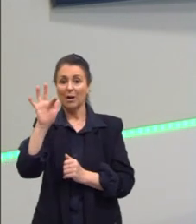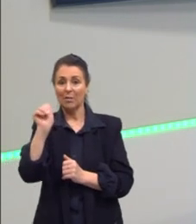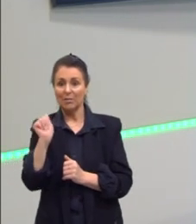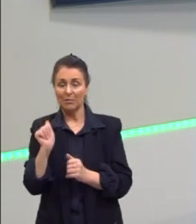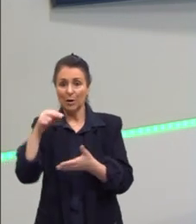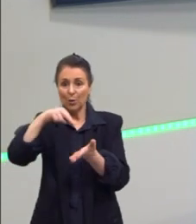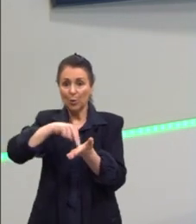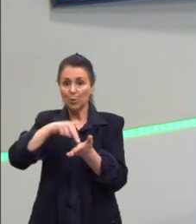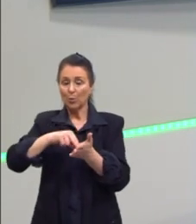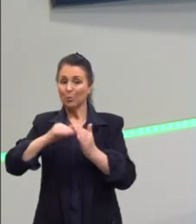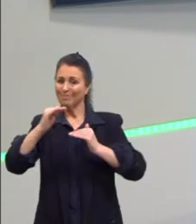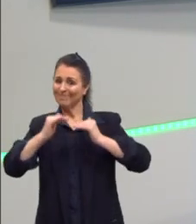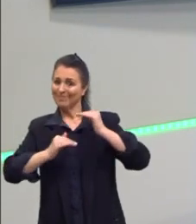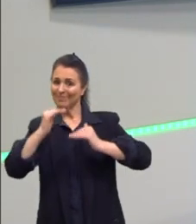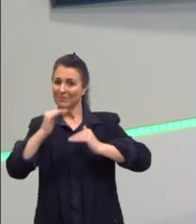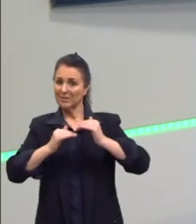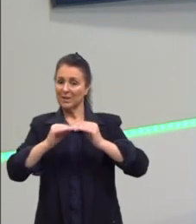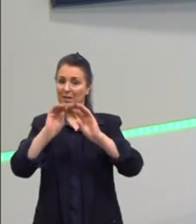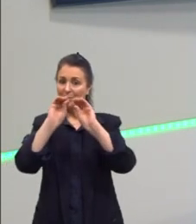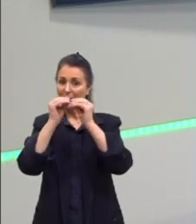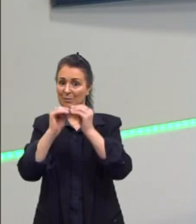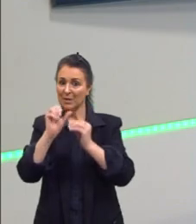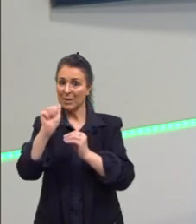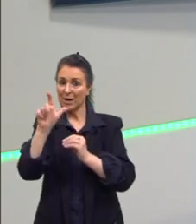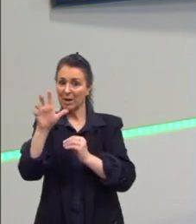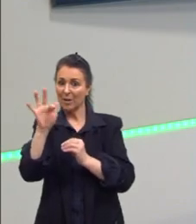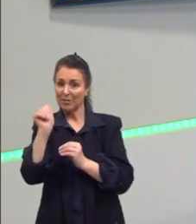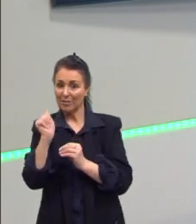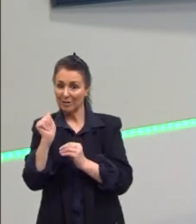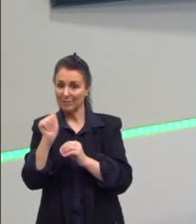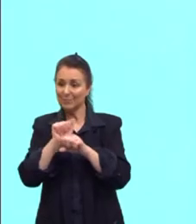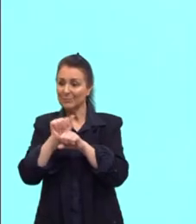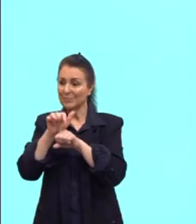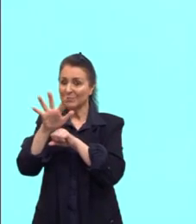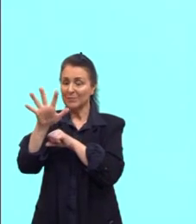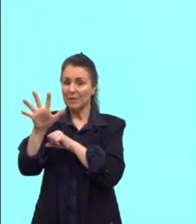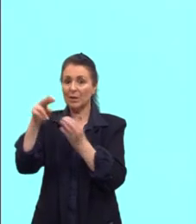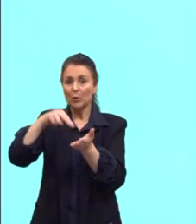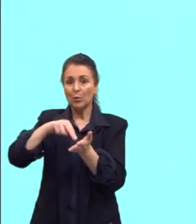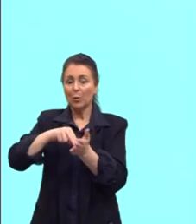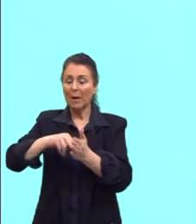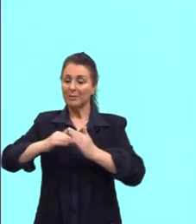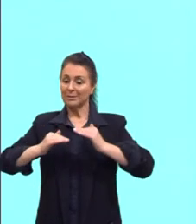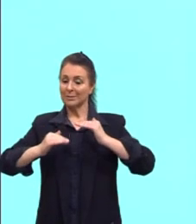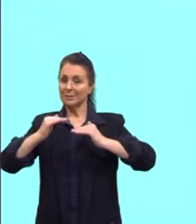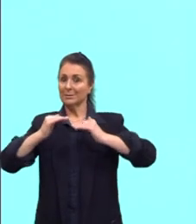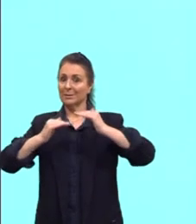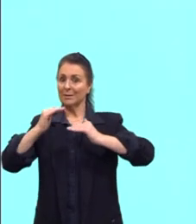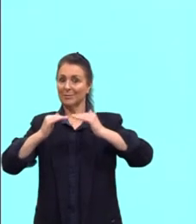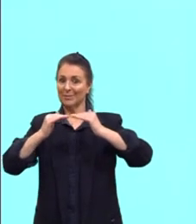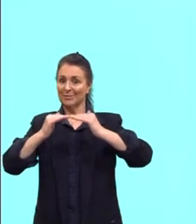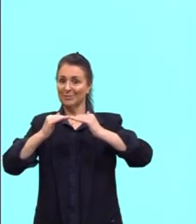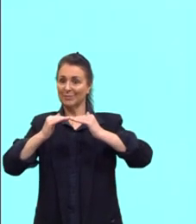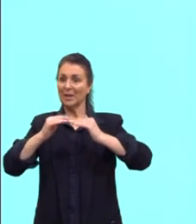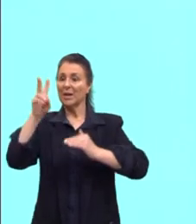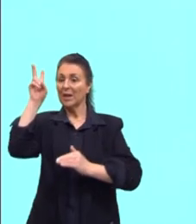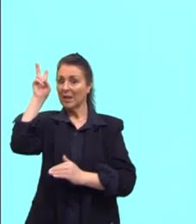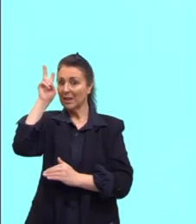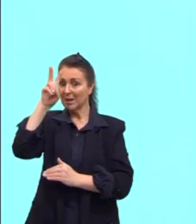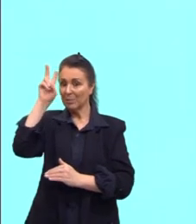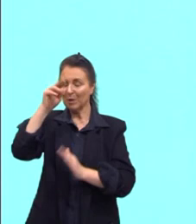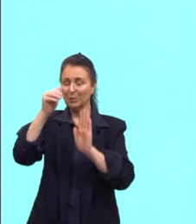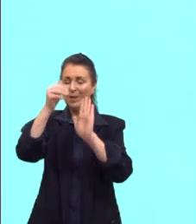instável emite partículas Alfa tornando-se um núcleo mais estável que é um núcleo filho e lembrando